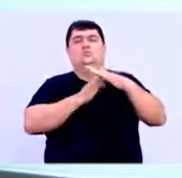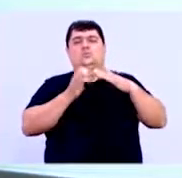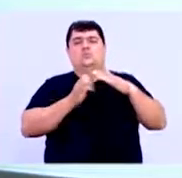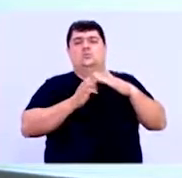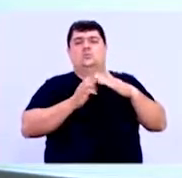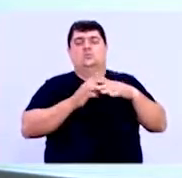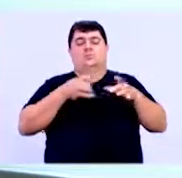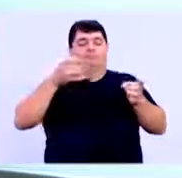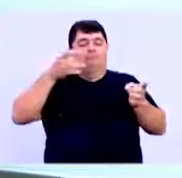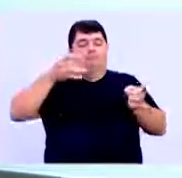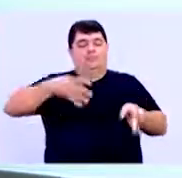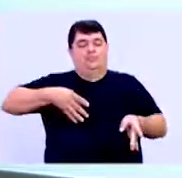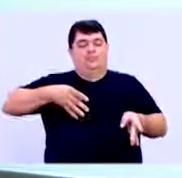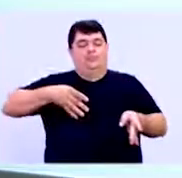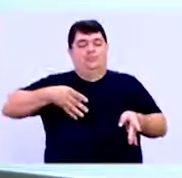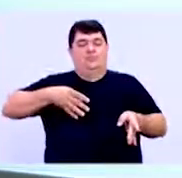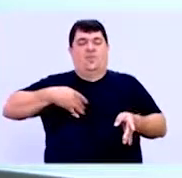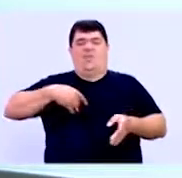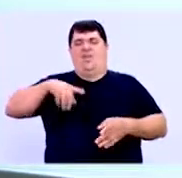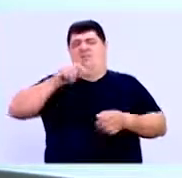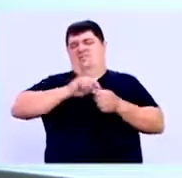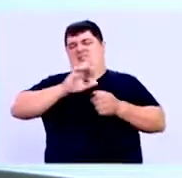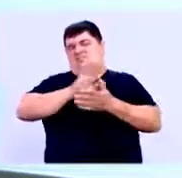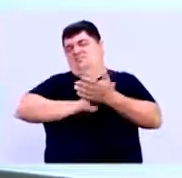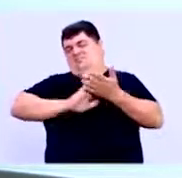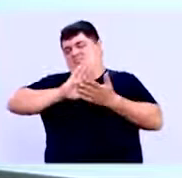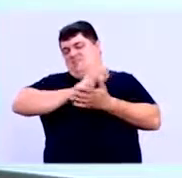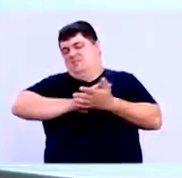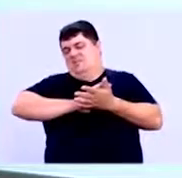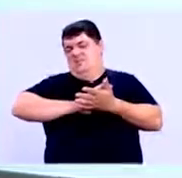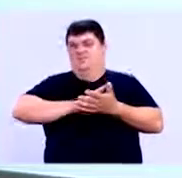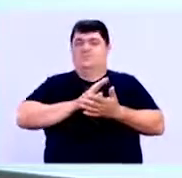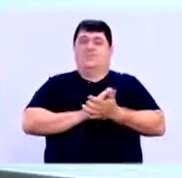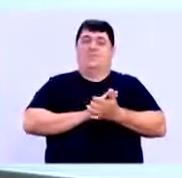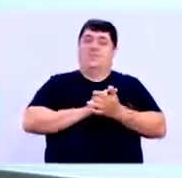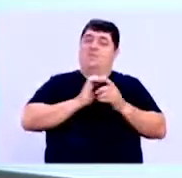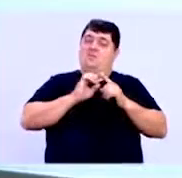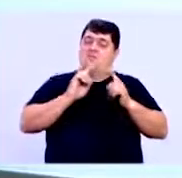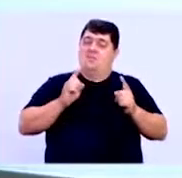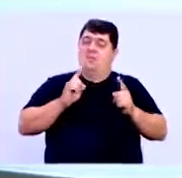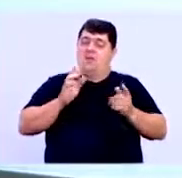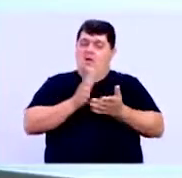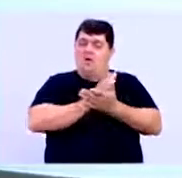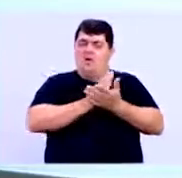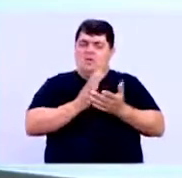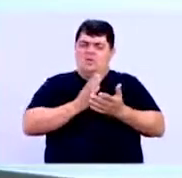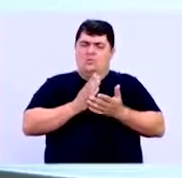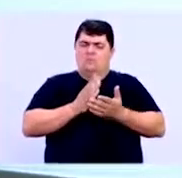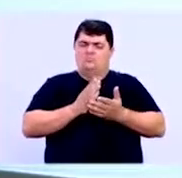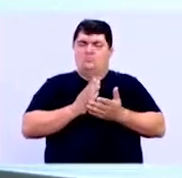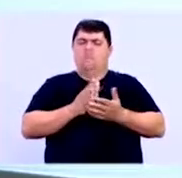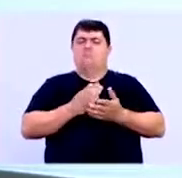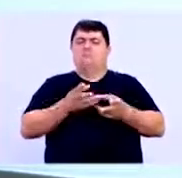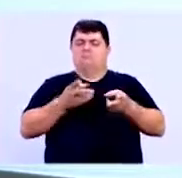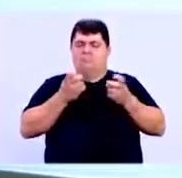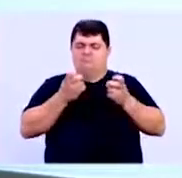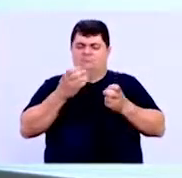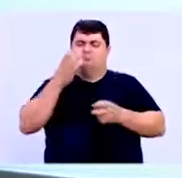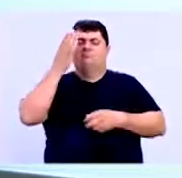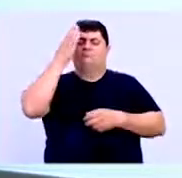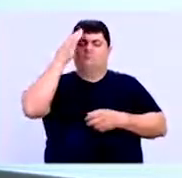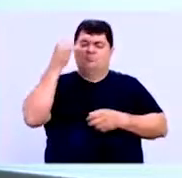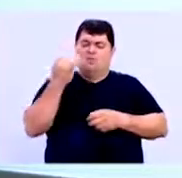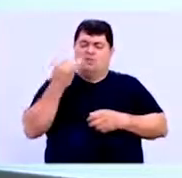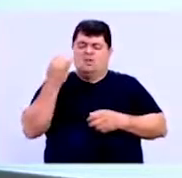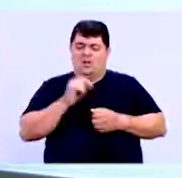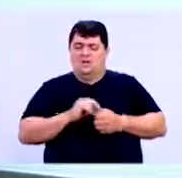ou acredito que não é necessário fazer. Algumas só têm a percepção de que realmente é importante fazer quando elas já